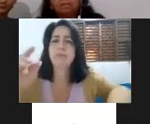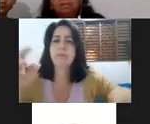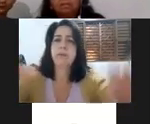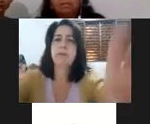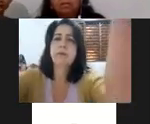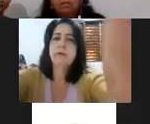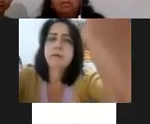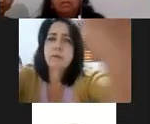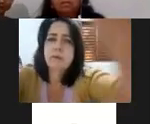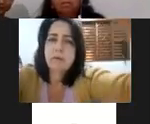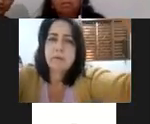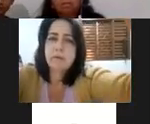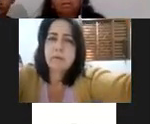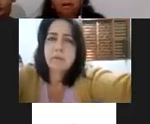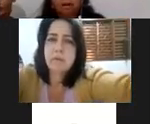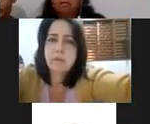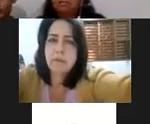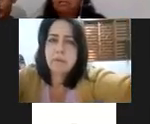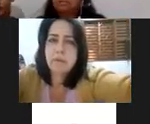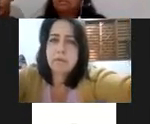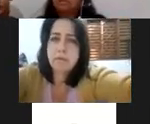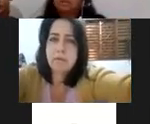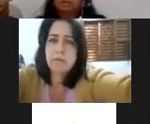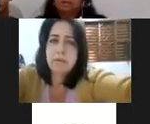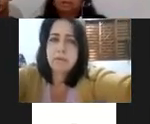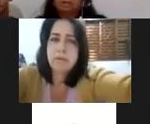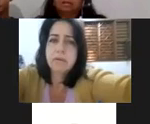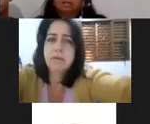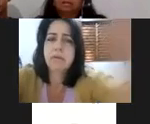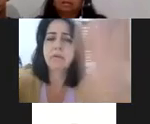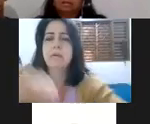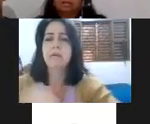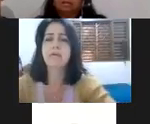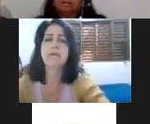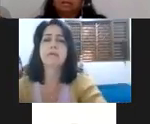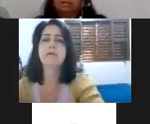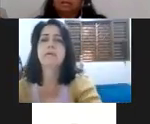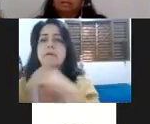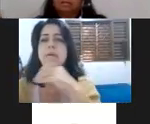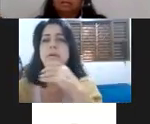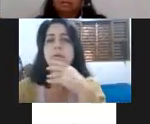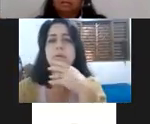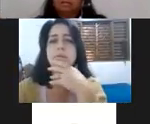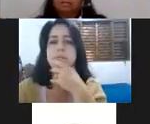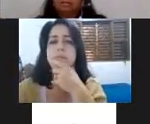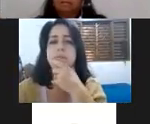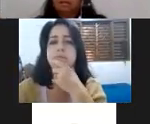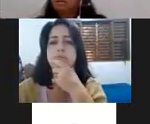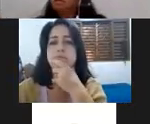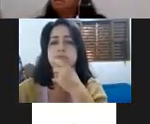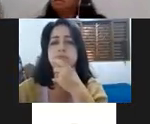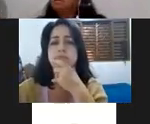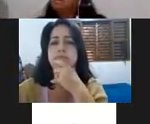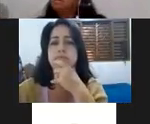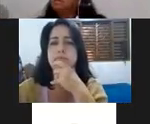ele dobra, ó. Então, quando o idoso não estiver usando, pode ficar dobradinho, os outros membros da